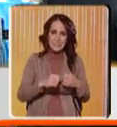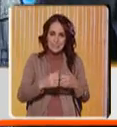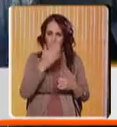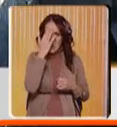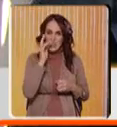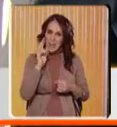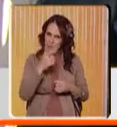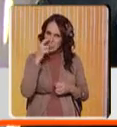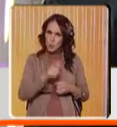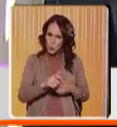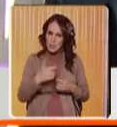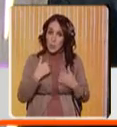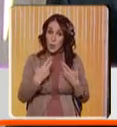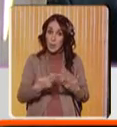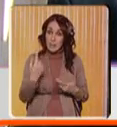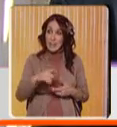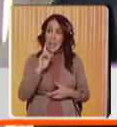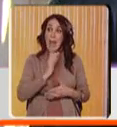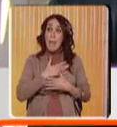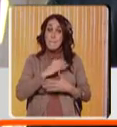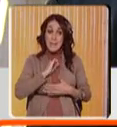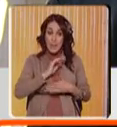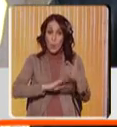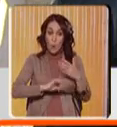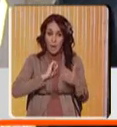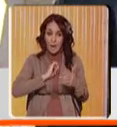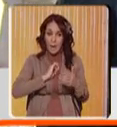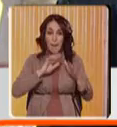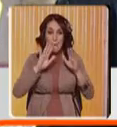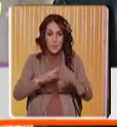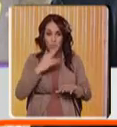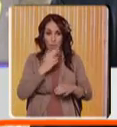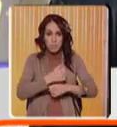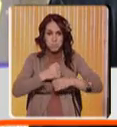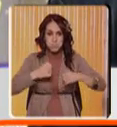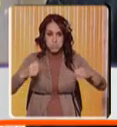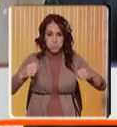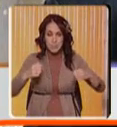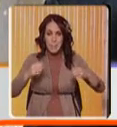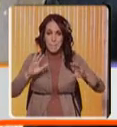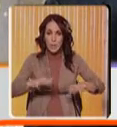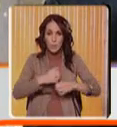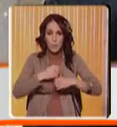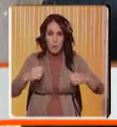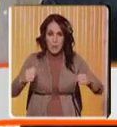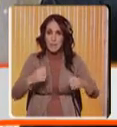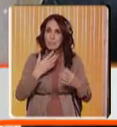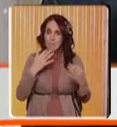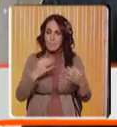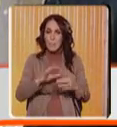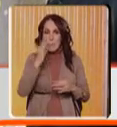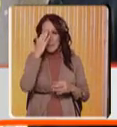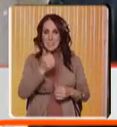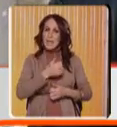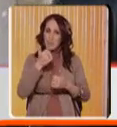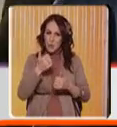pelo menos tenho visto algumas pessoas, ainda agora tenho o caso de uma colega nossa que também já engordou, deixou a fumar e notou-se. Mas acho que é mais